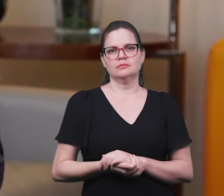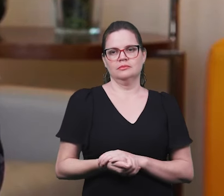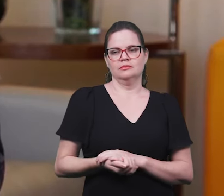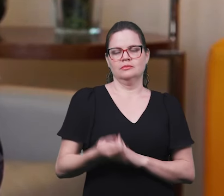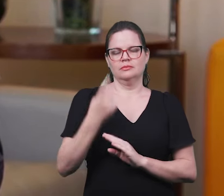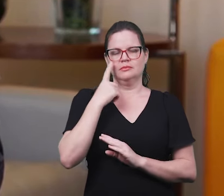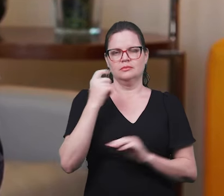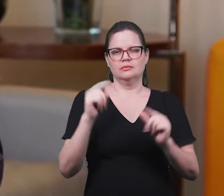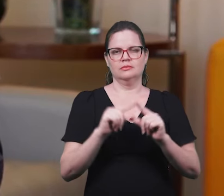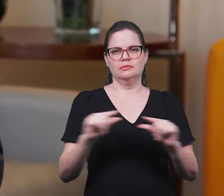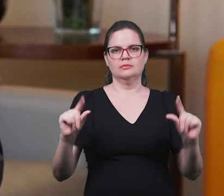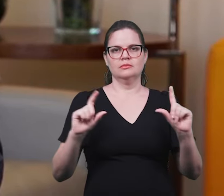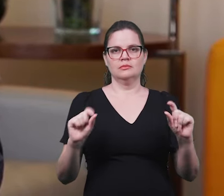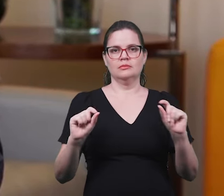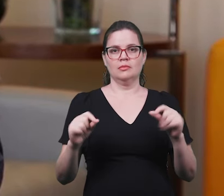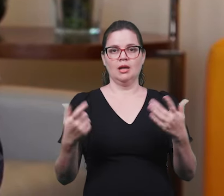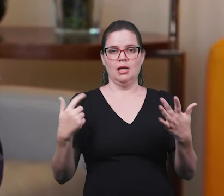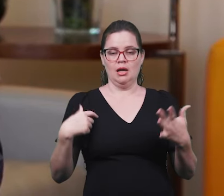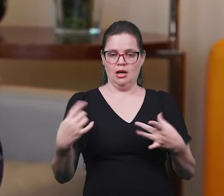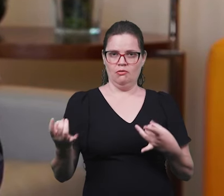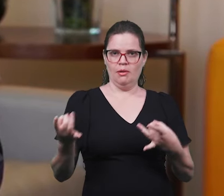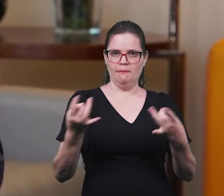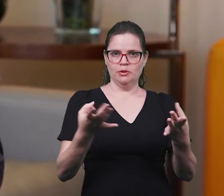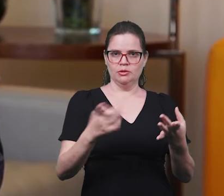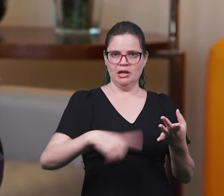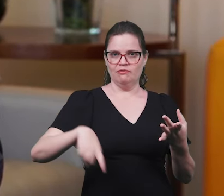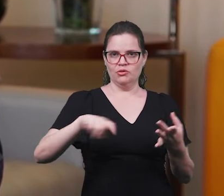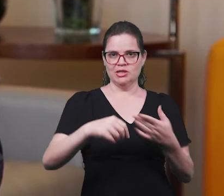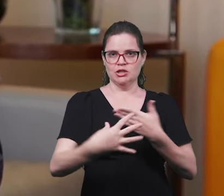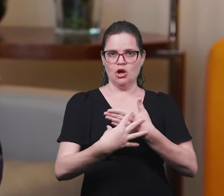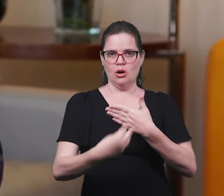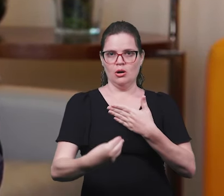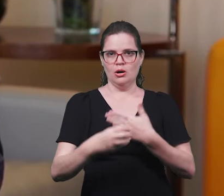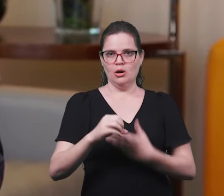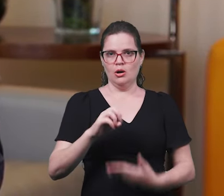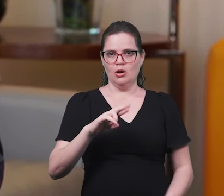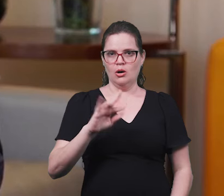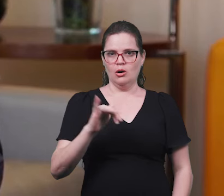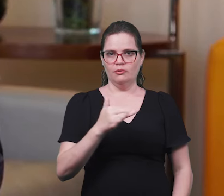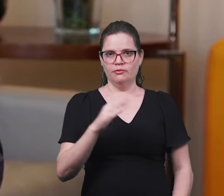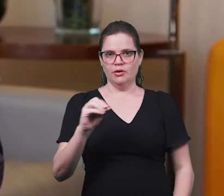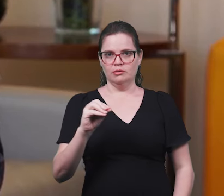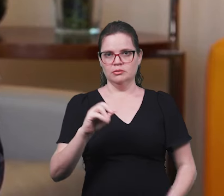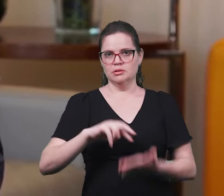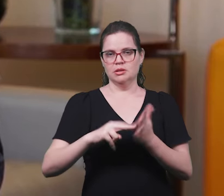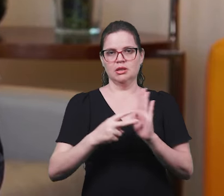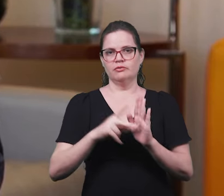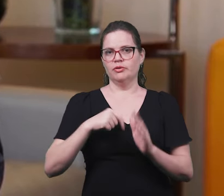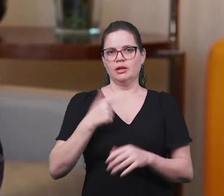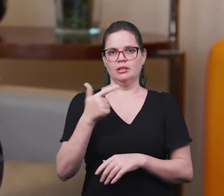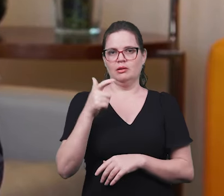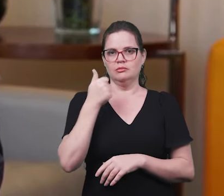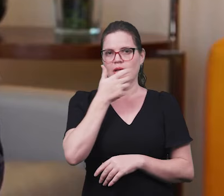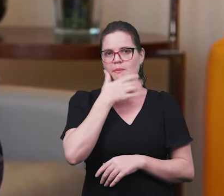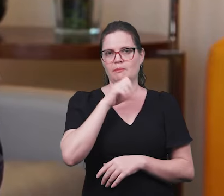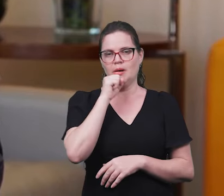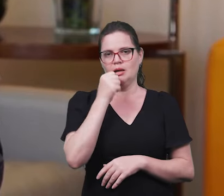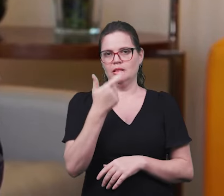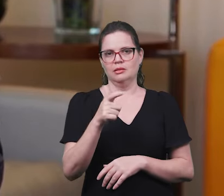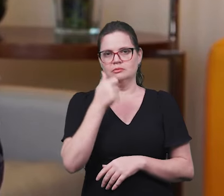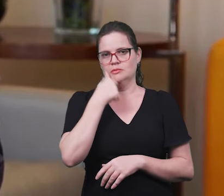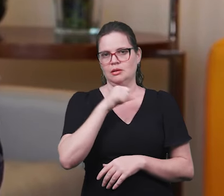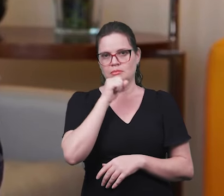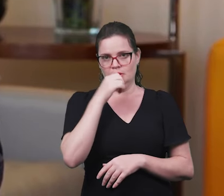muito interessante, assim: olha, não vos deixarei órfãos. Ora, quem é órfão não tem pai. Os irmãos